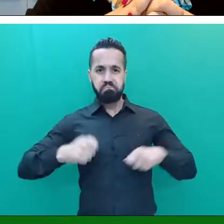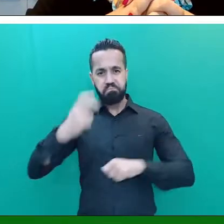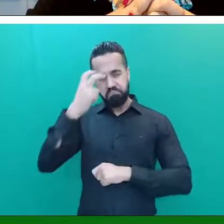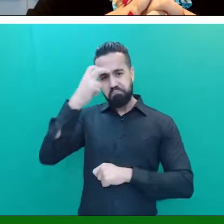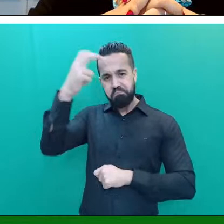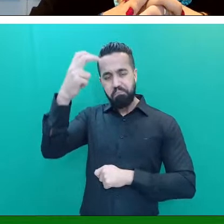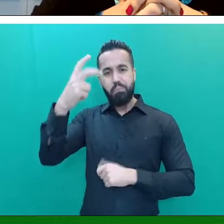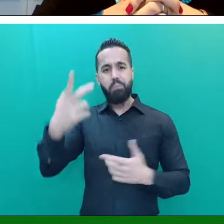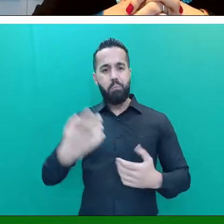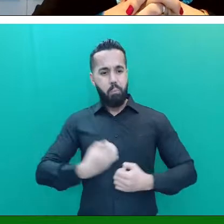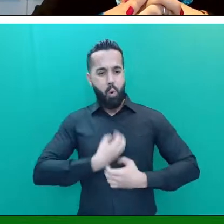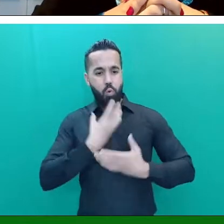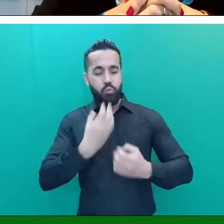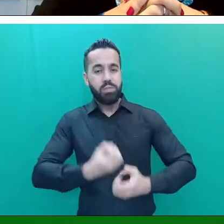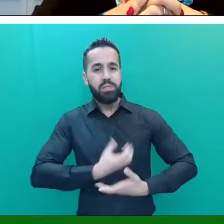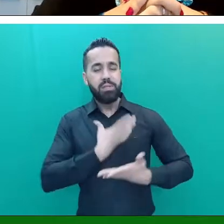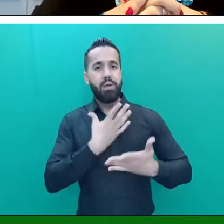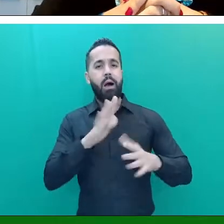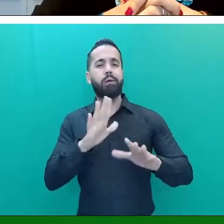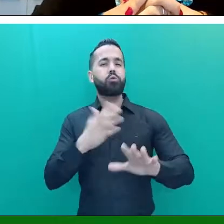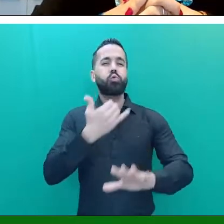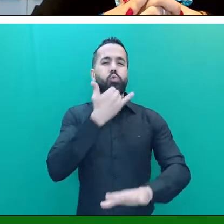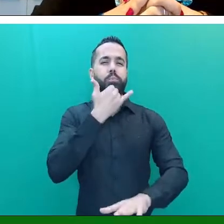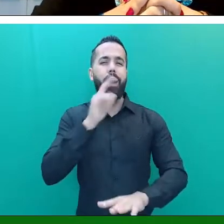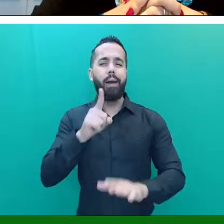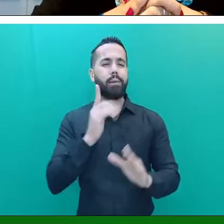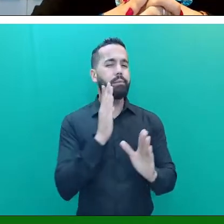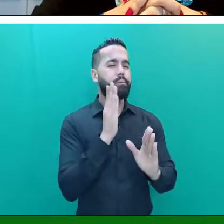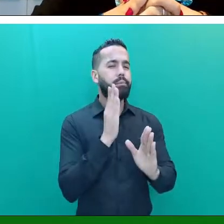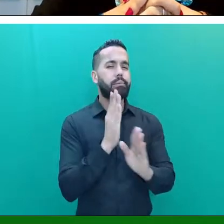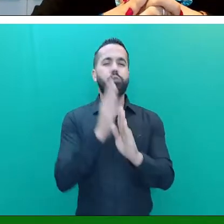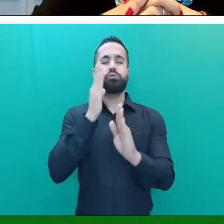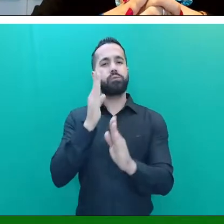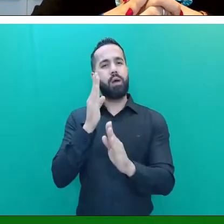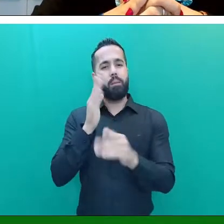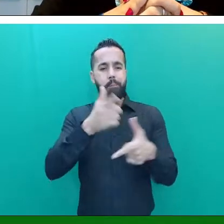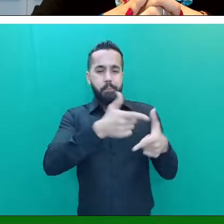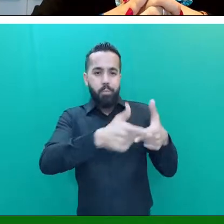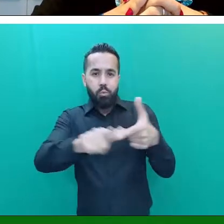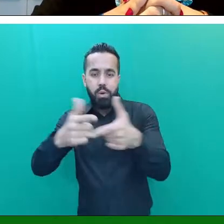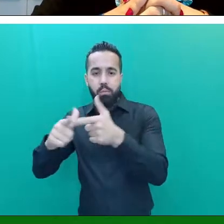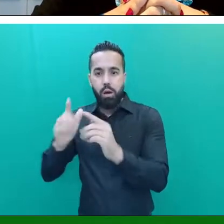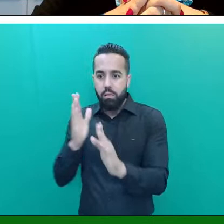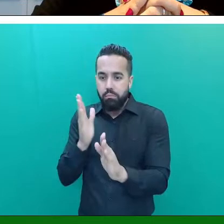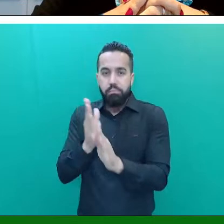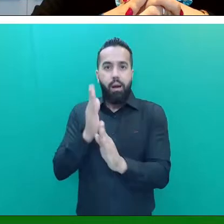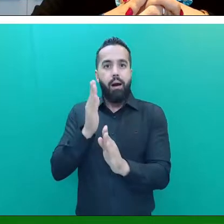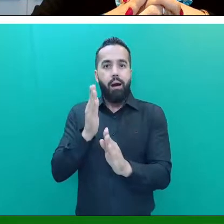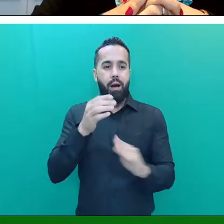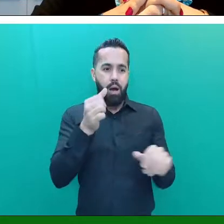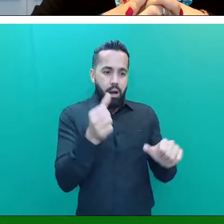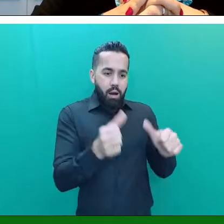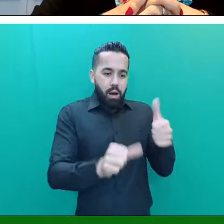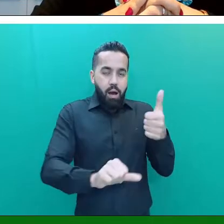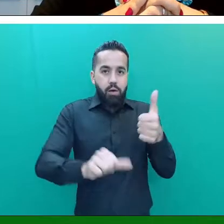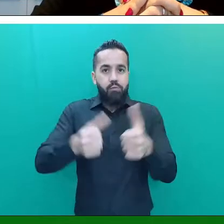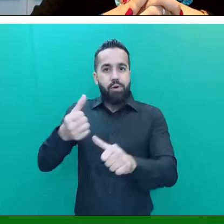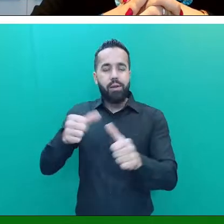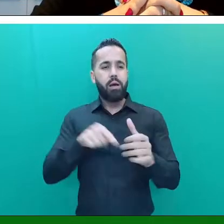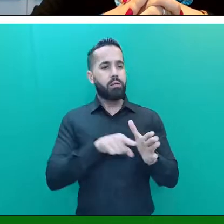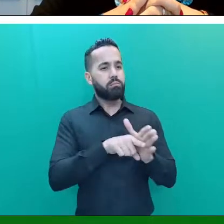de identificar o problema, de analisar o problema e de fazer